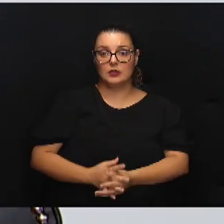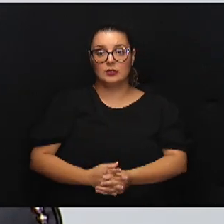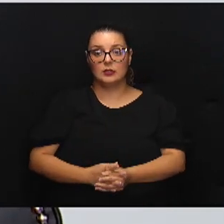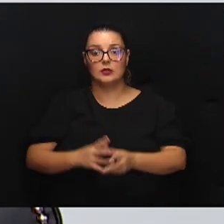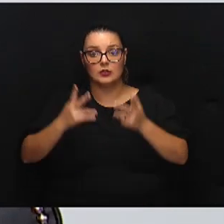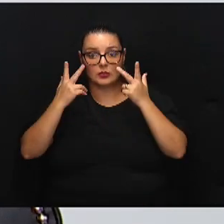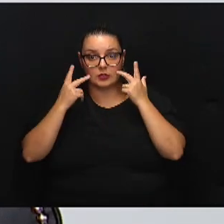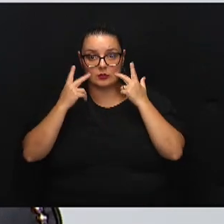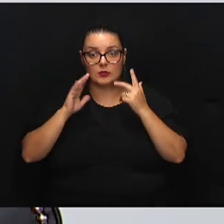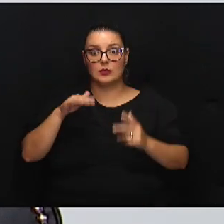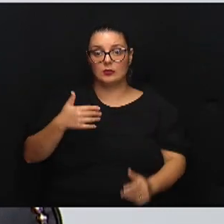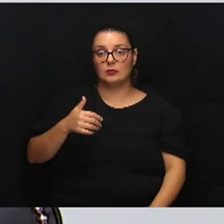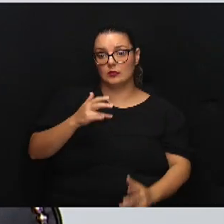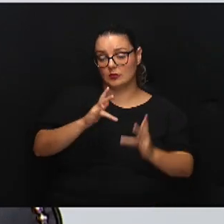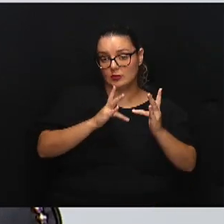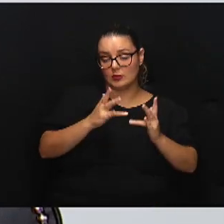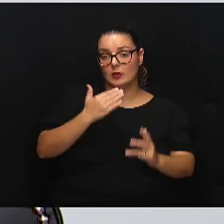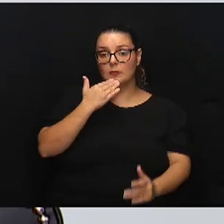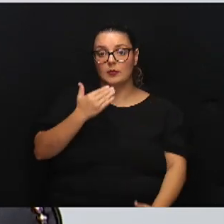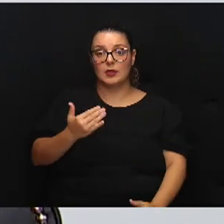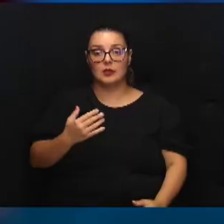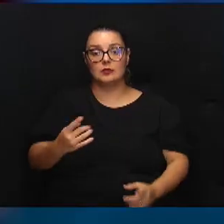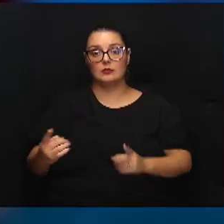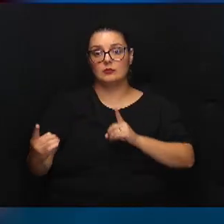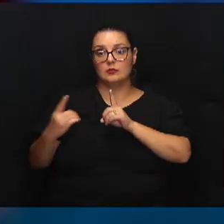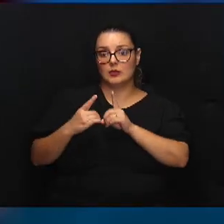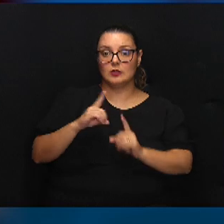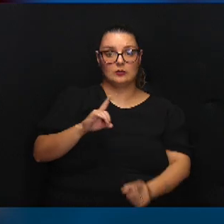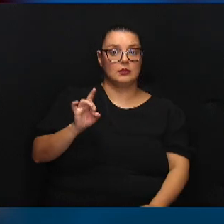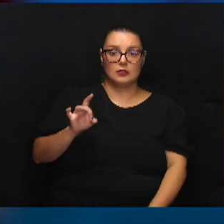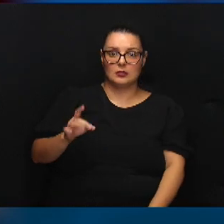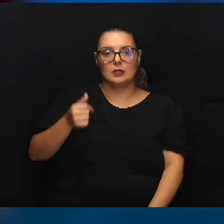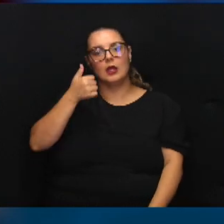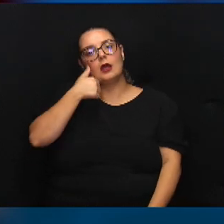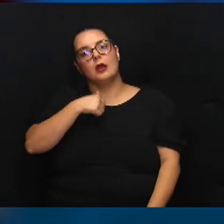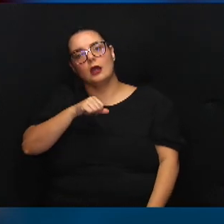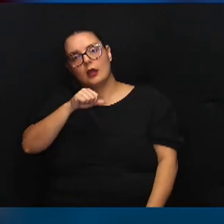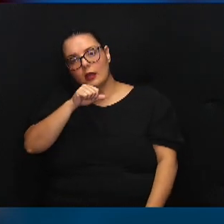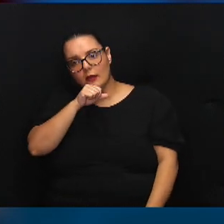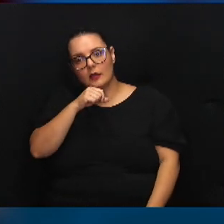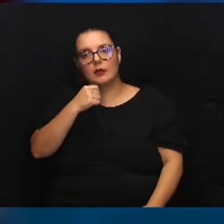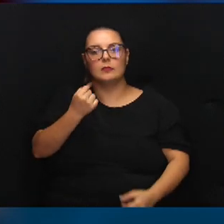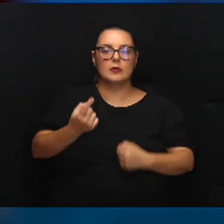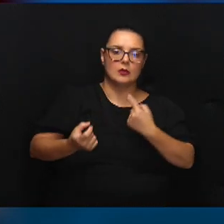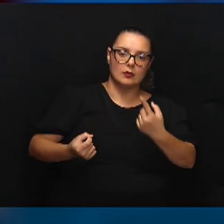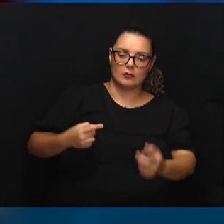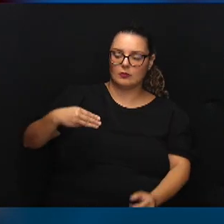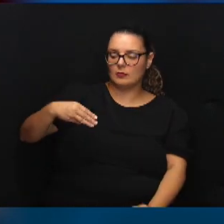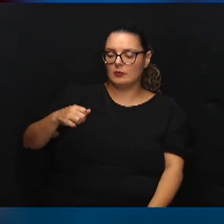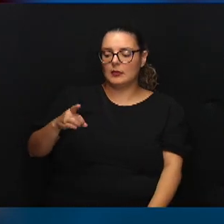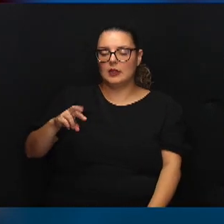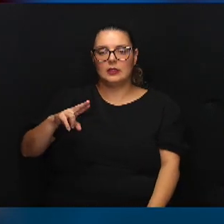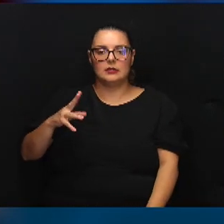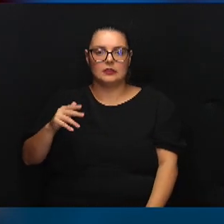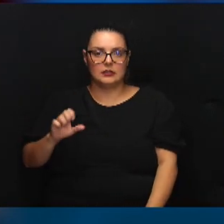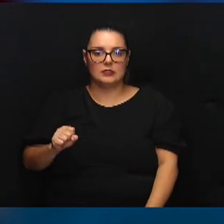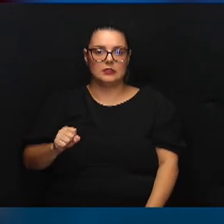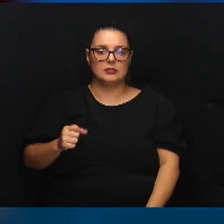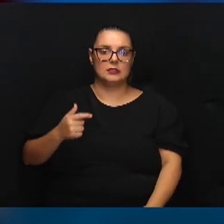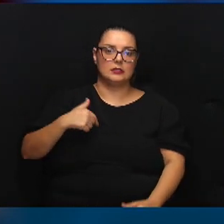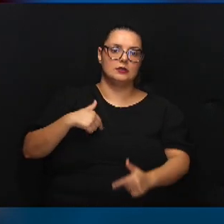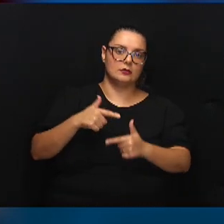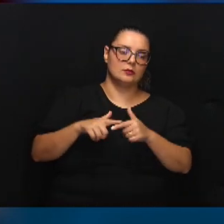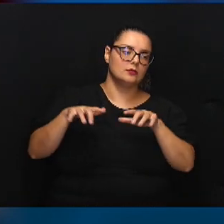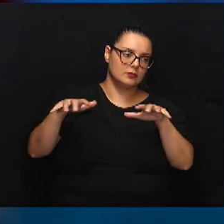Geralmente, quando a noiva me pede para eu atender, não é só ela. Geralmente é a mãe, algumas madrinhas. Então, eu pego e